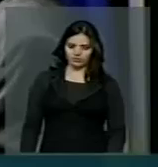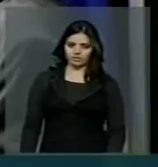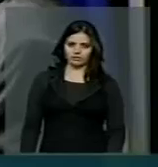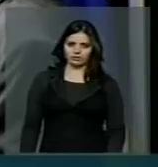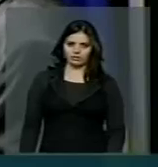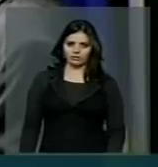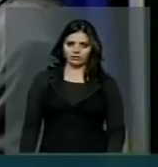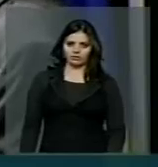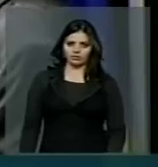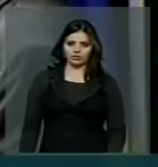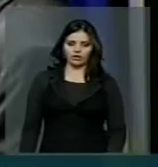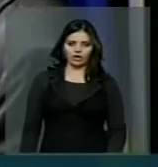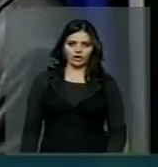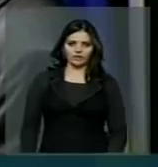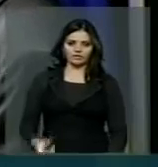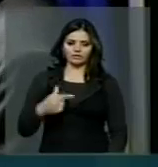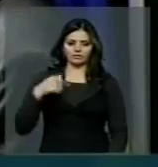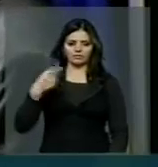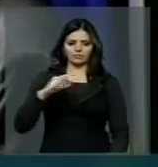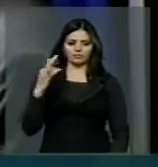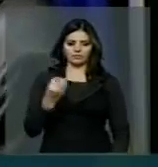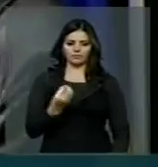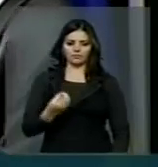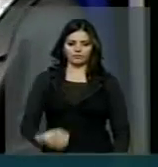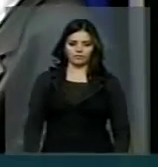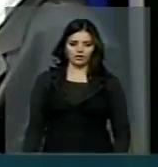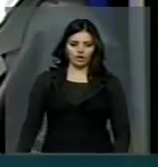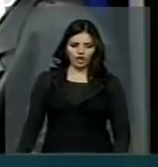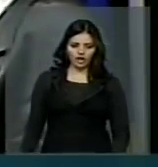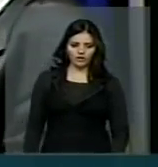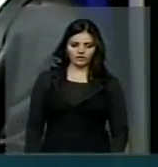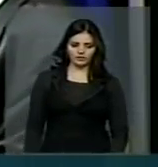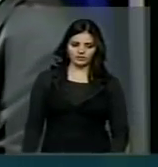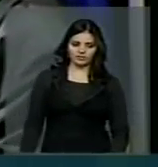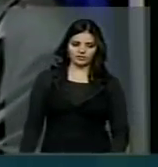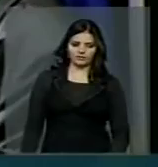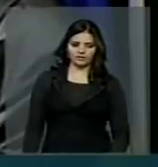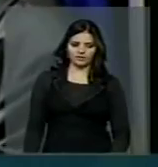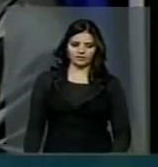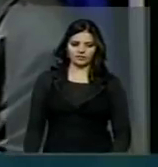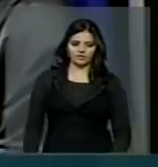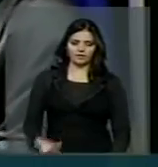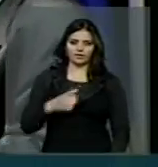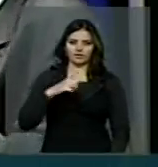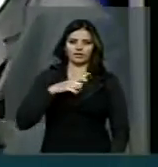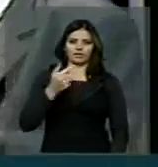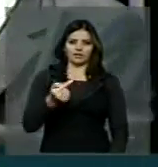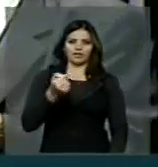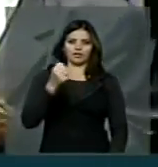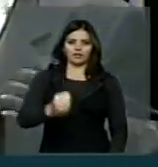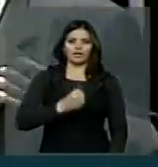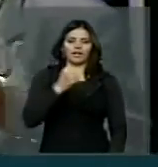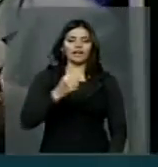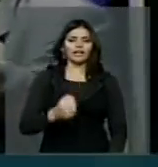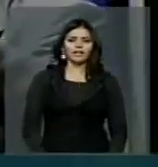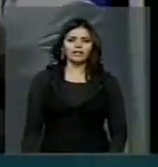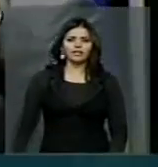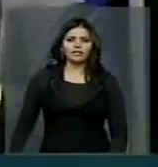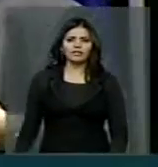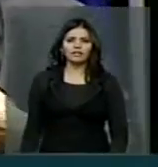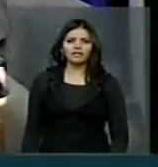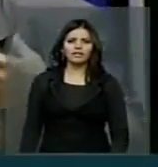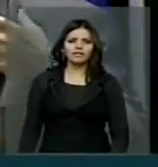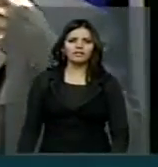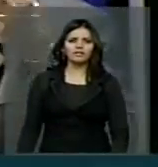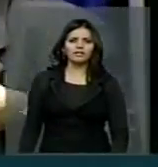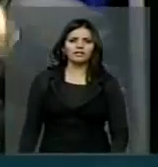pernambucano, com teses como essa, que demorou mais de 7 anos para ser